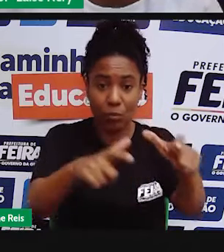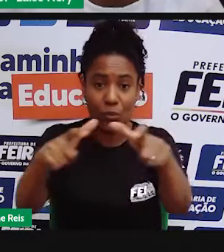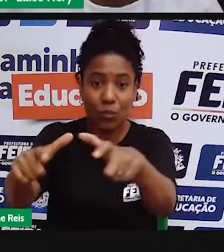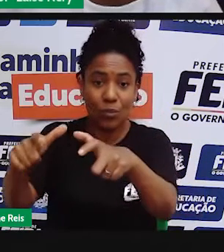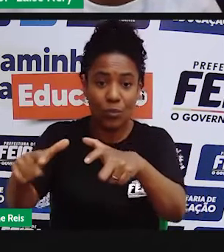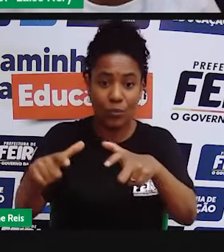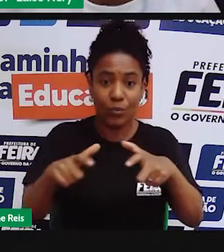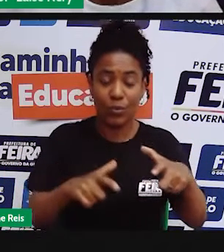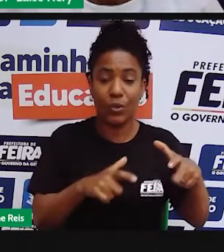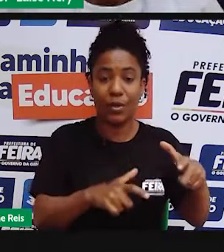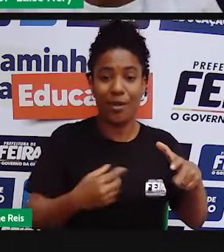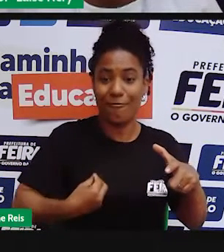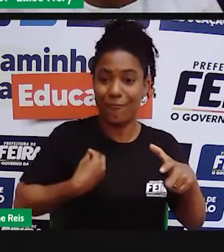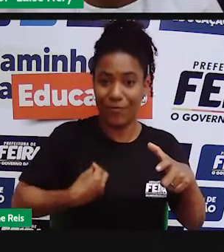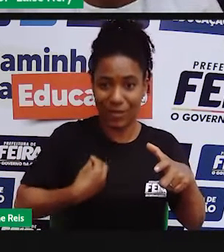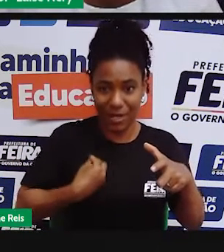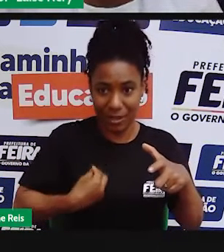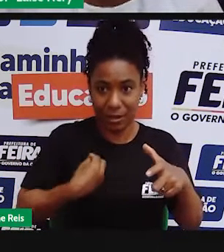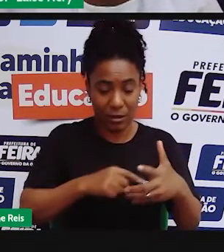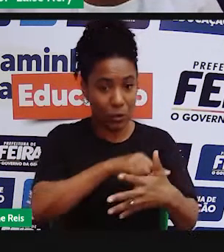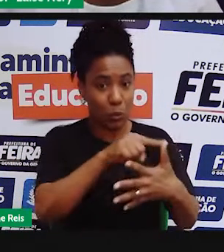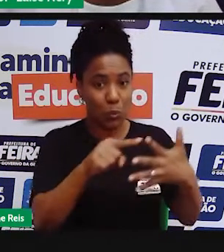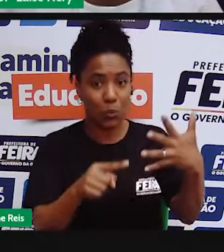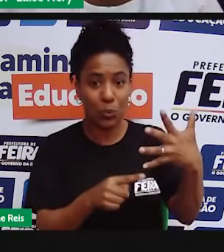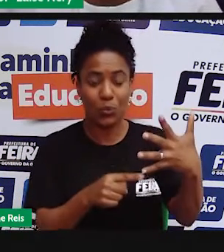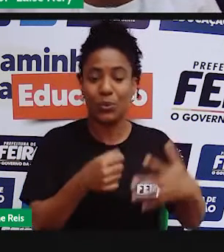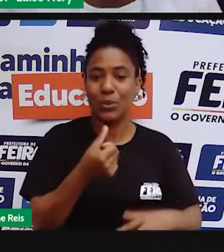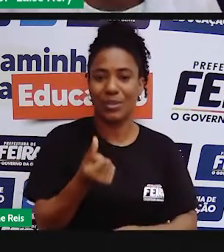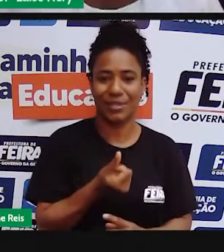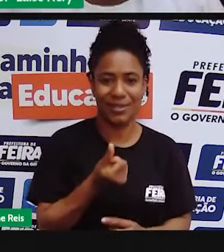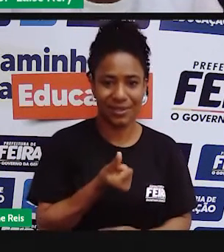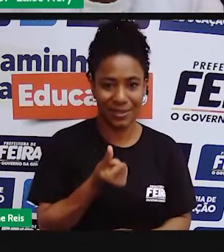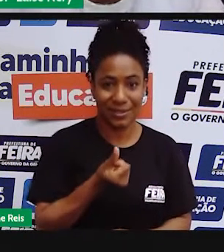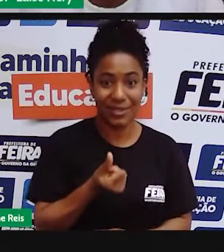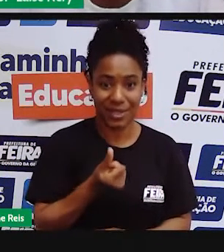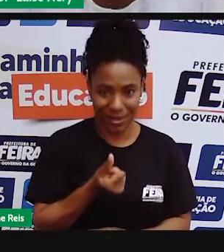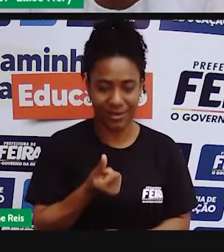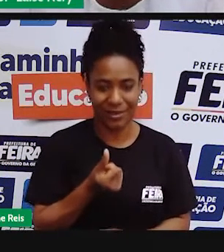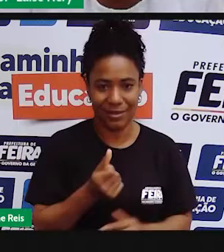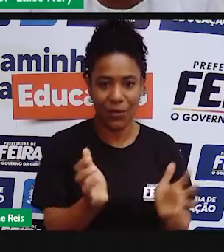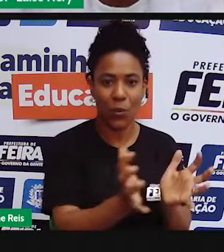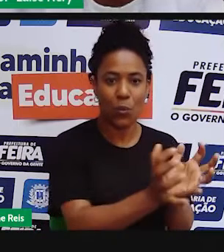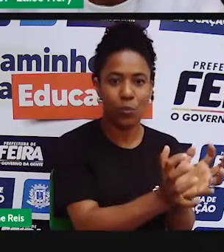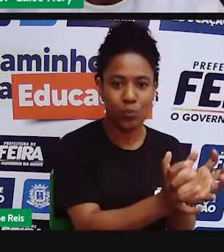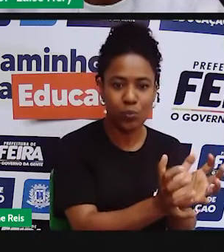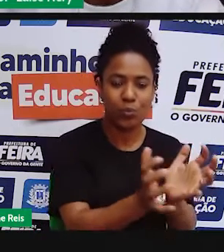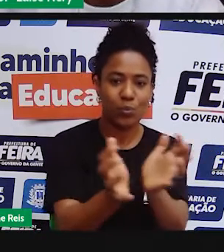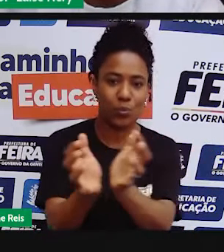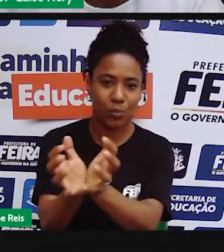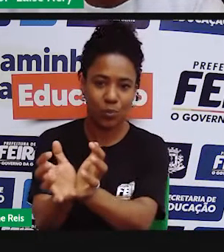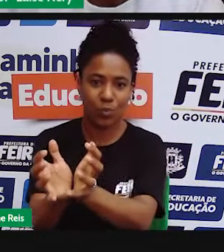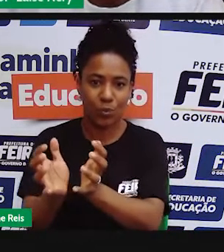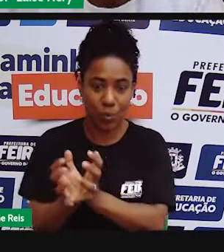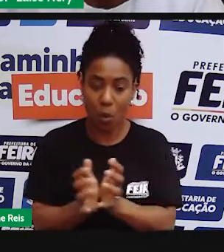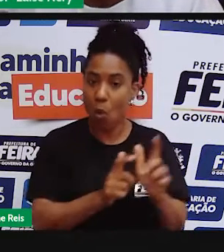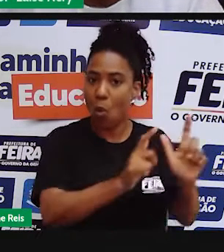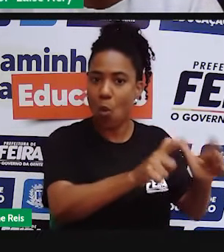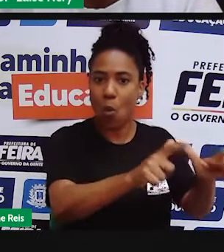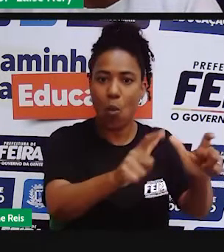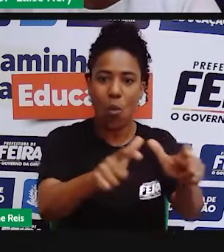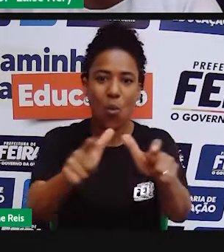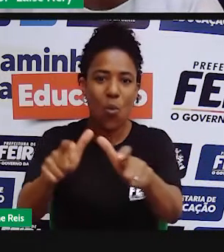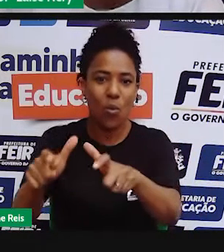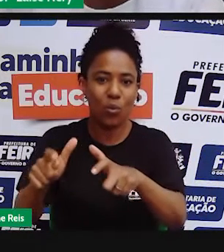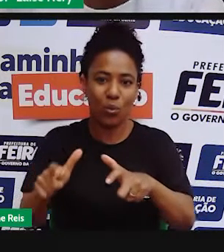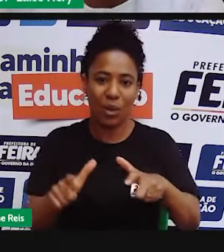Brasil. No Brasil existem 6 grandes biomas, ou 6 grandes tipos de